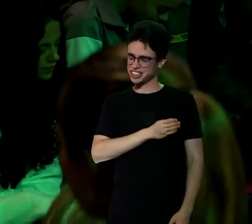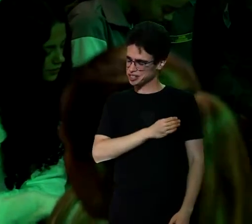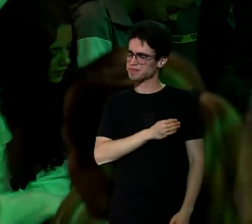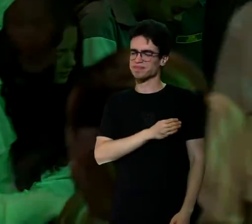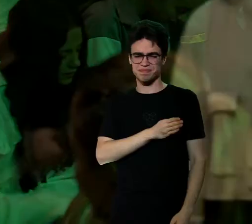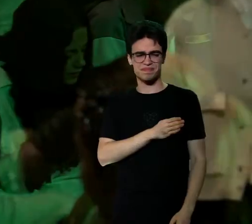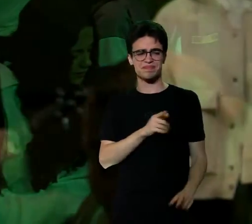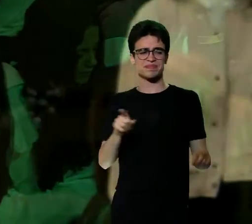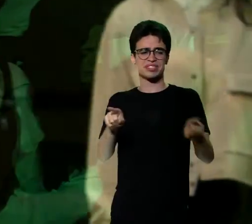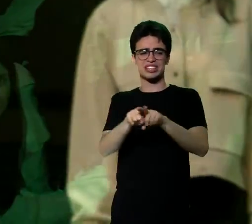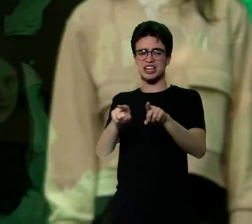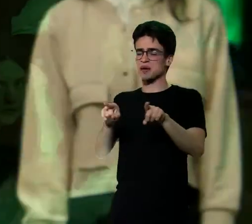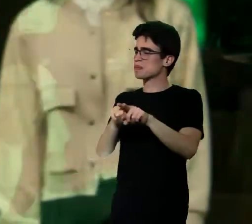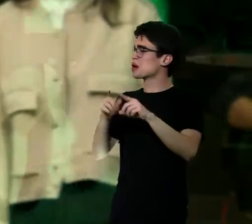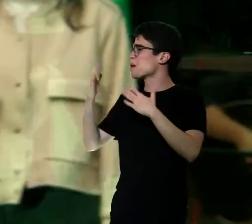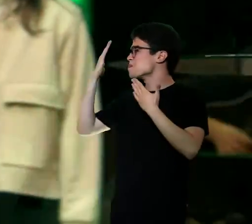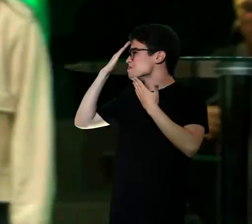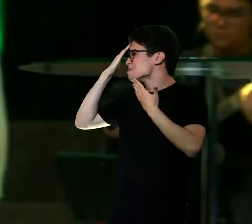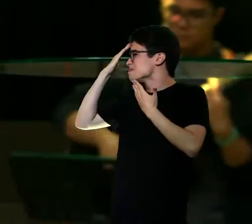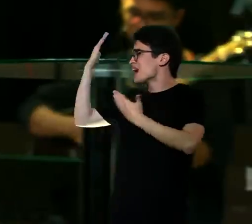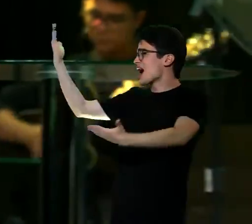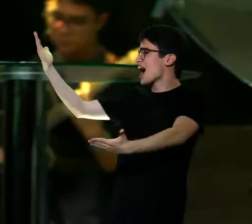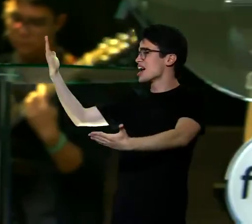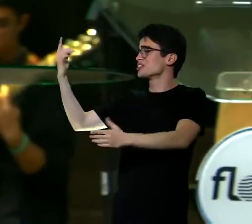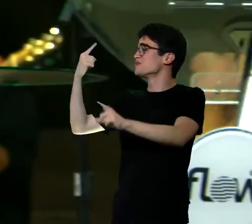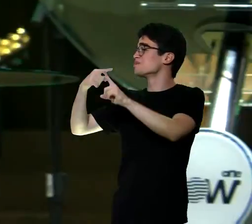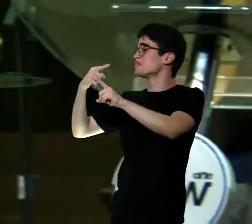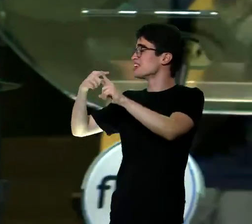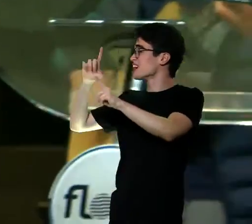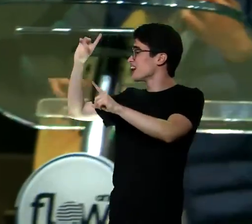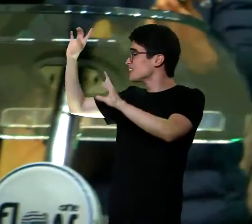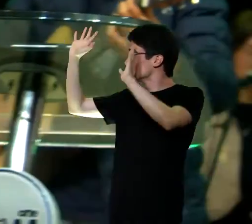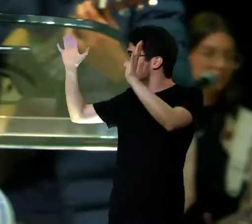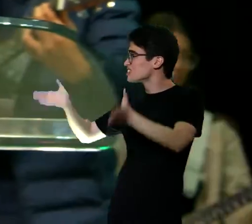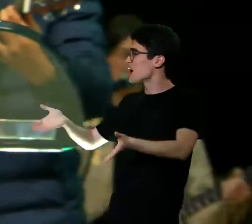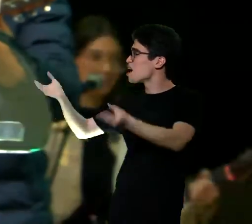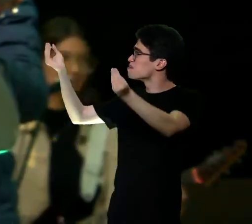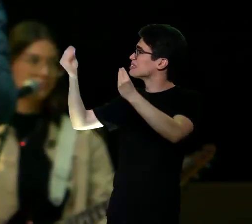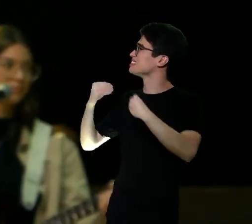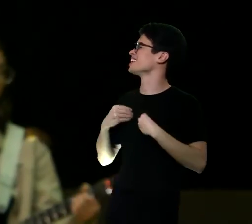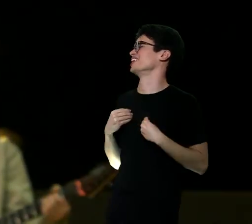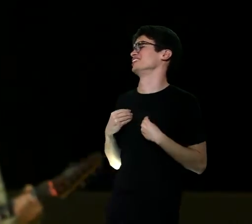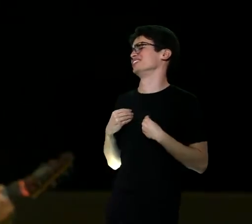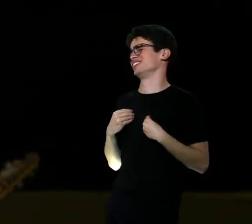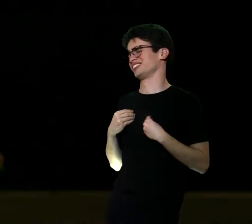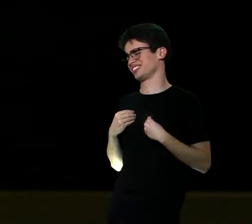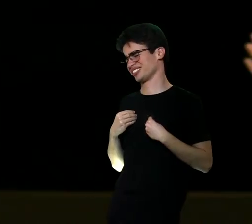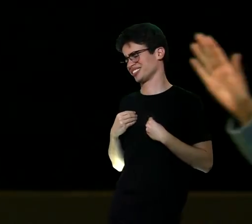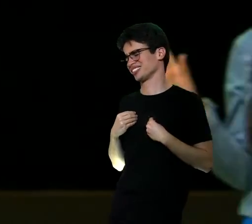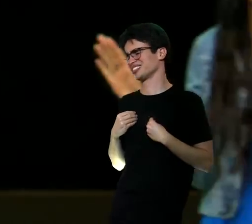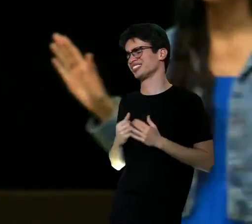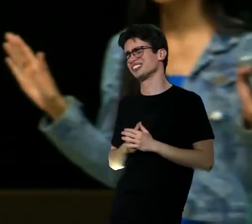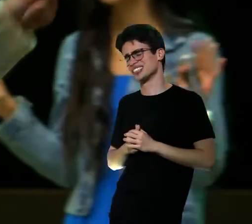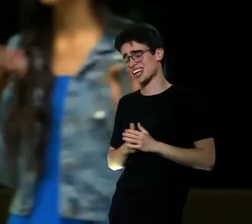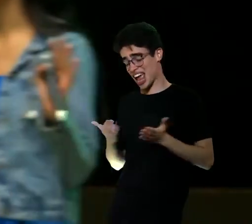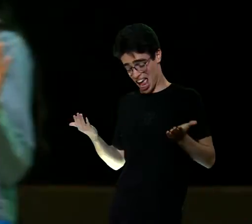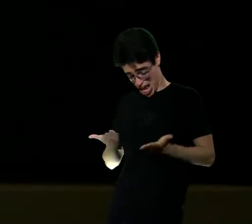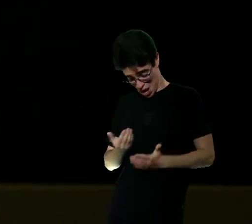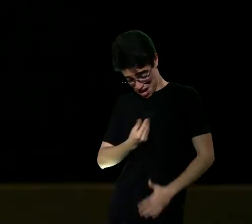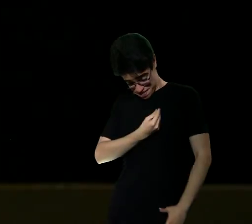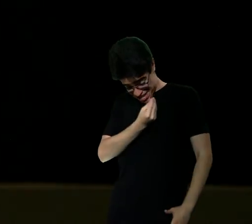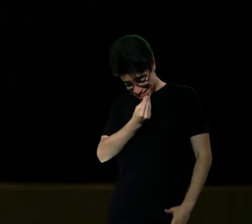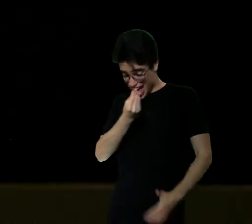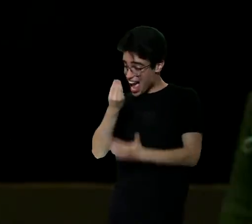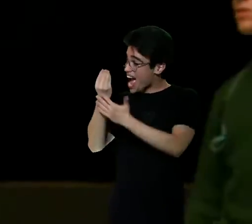E eu te agradeço por tudo o que o Senhor fez por mim. Agora minha vida é sua,